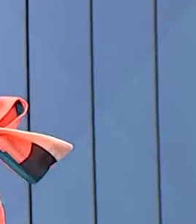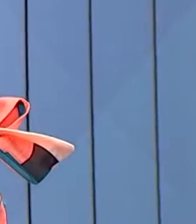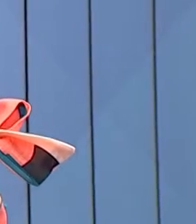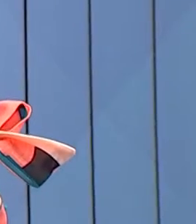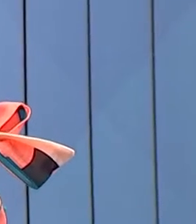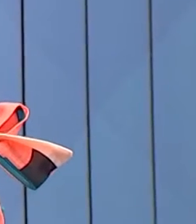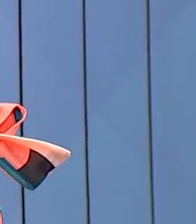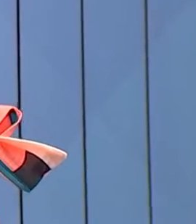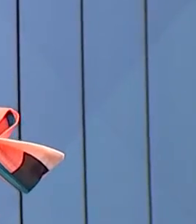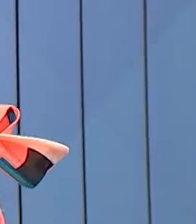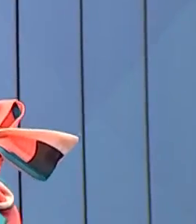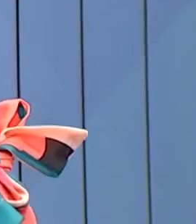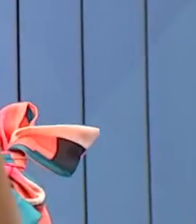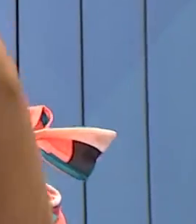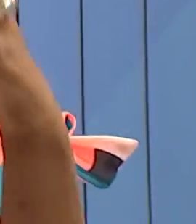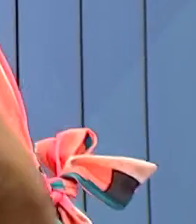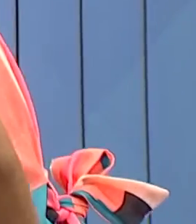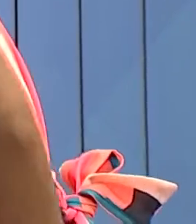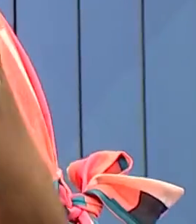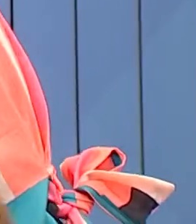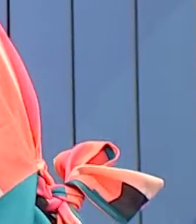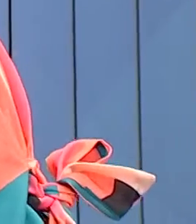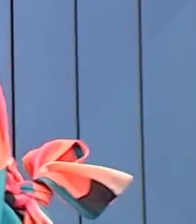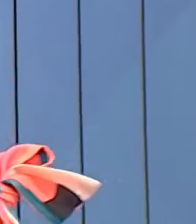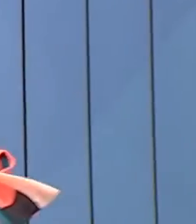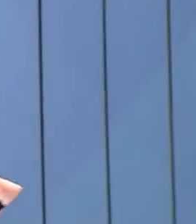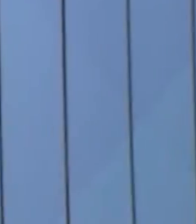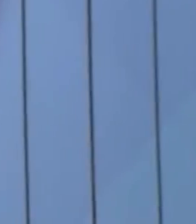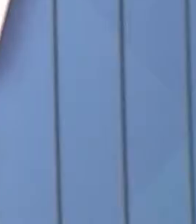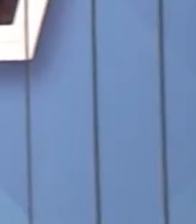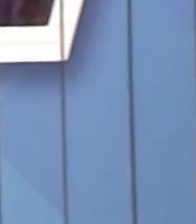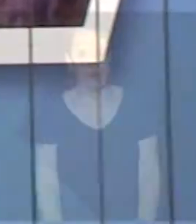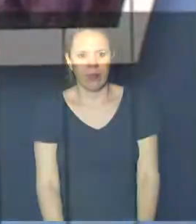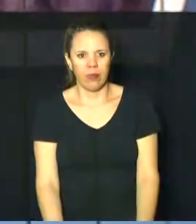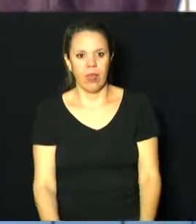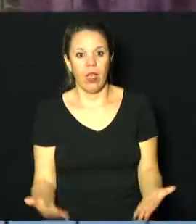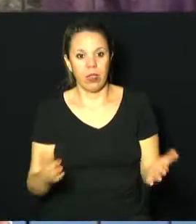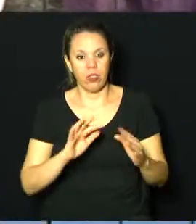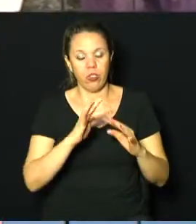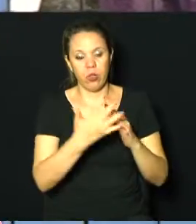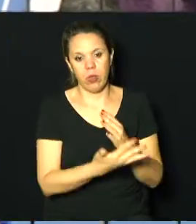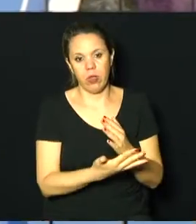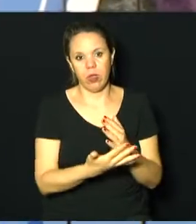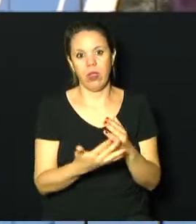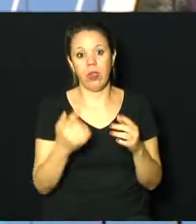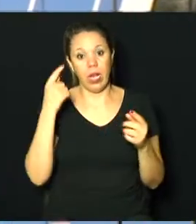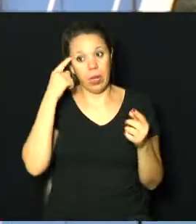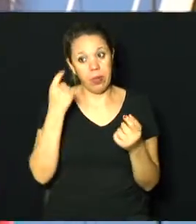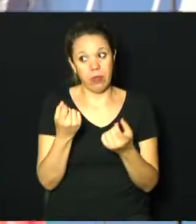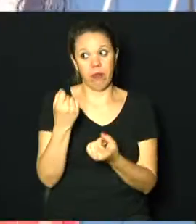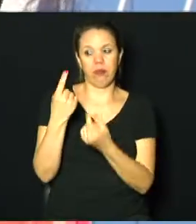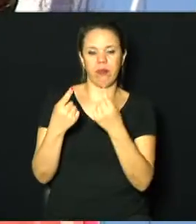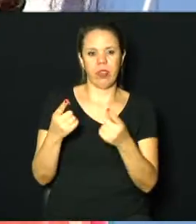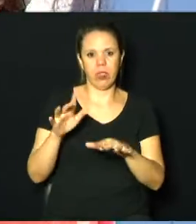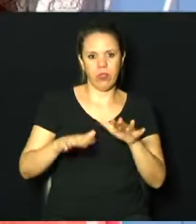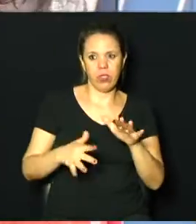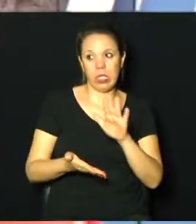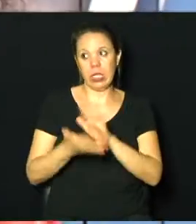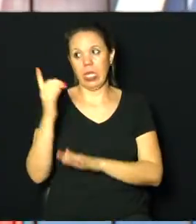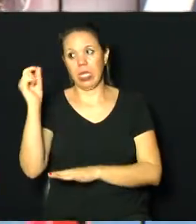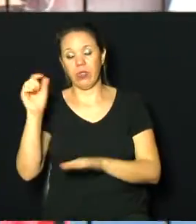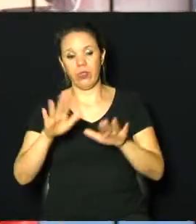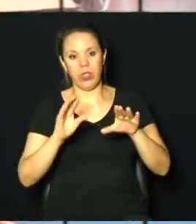Nessa quarentena, a cabeça parece que quase pifou. Ora podia sair, ora tinha que ficar em casa. Muitos de nós